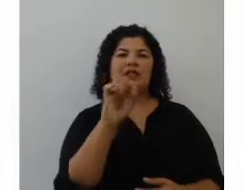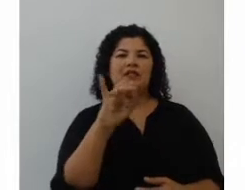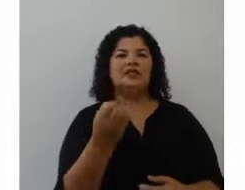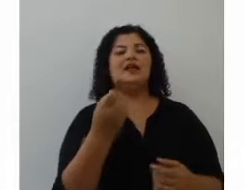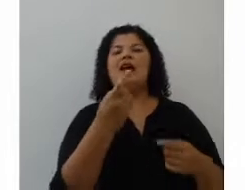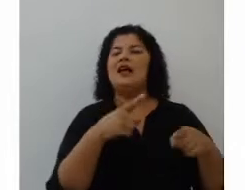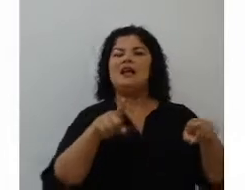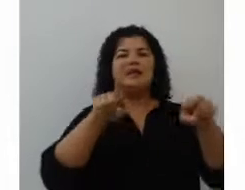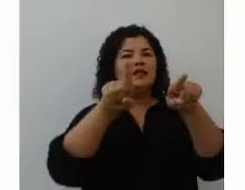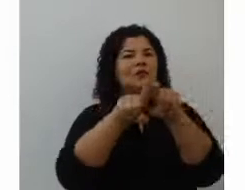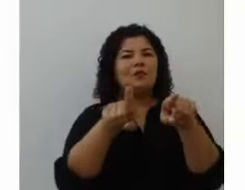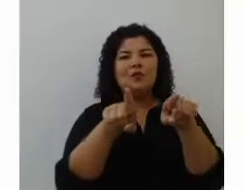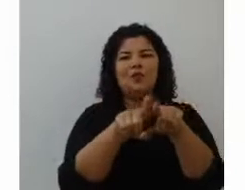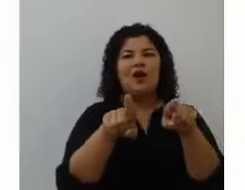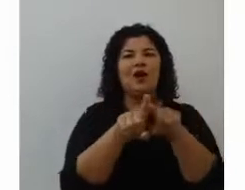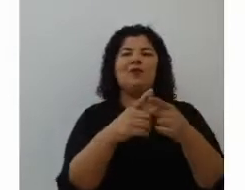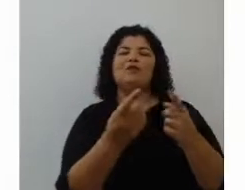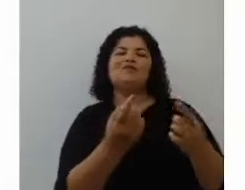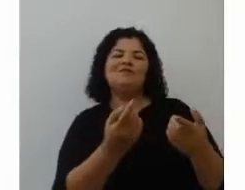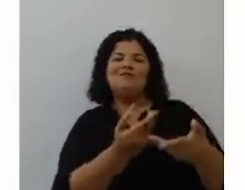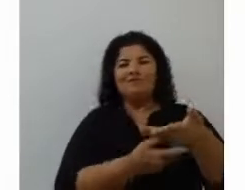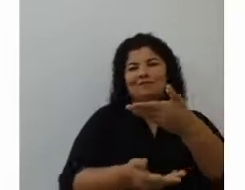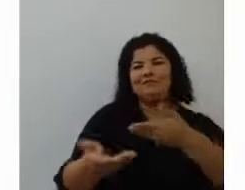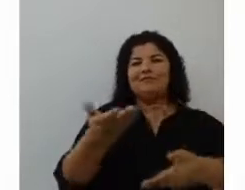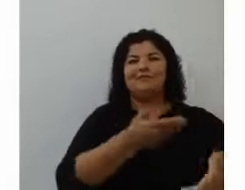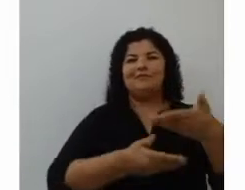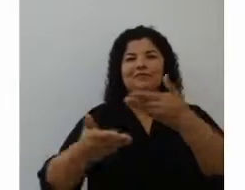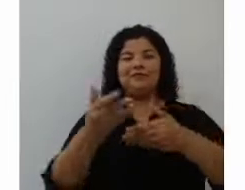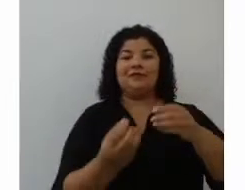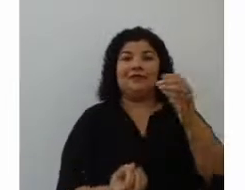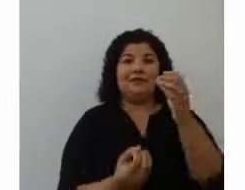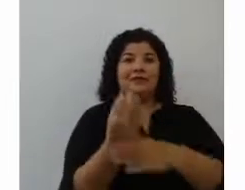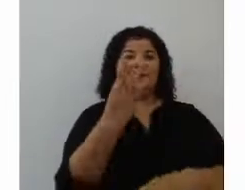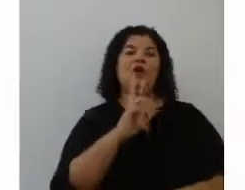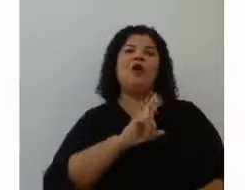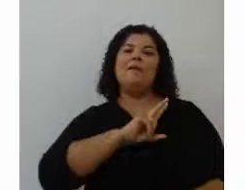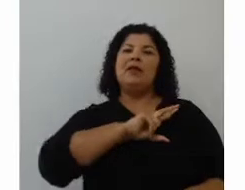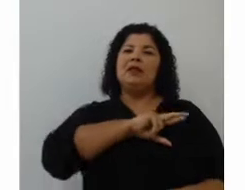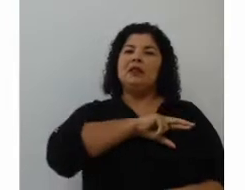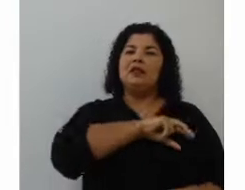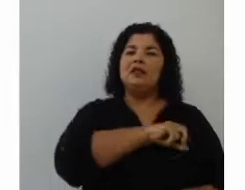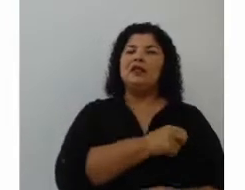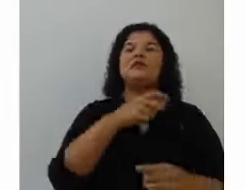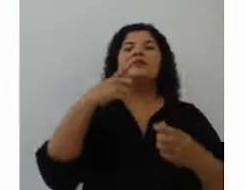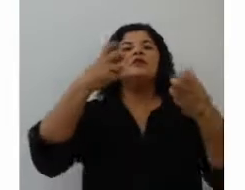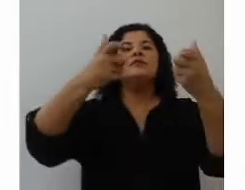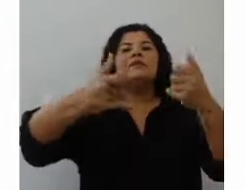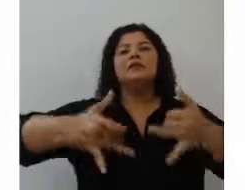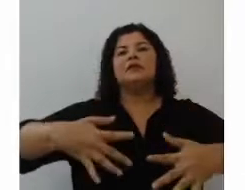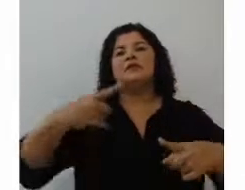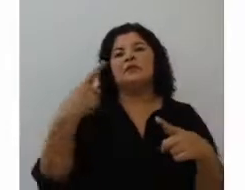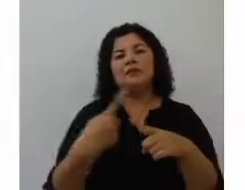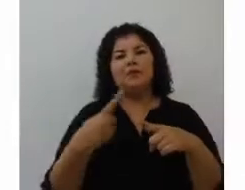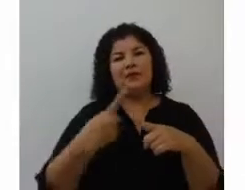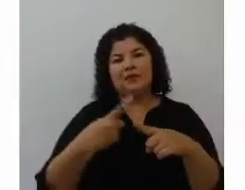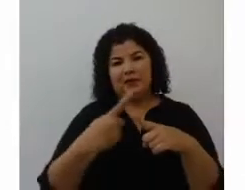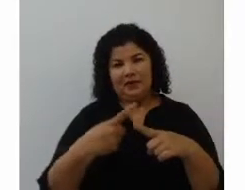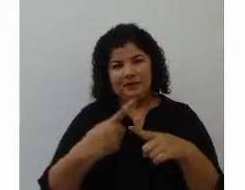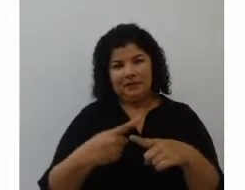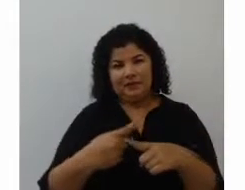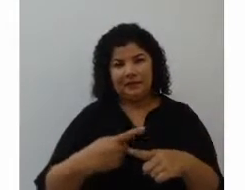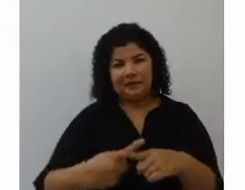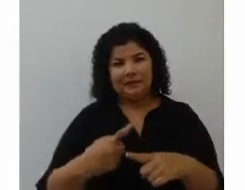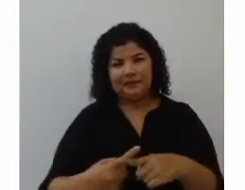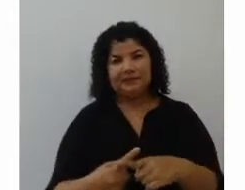da plena dominação da primeira. O advento do romantismo, pois, só tem uma explicação clara e profunda.